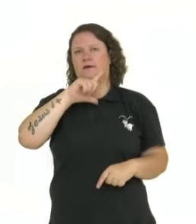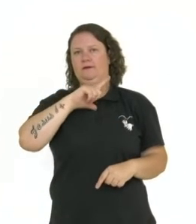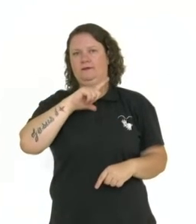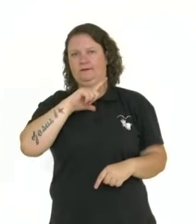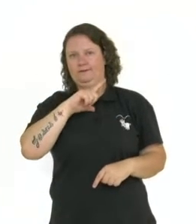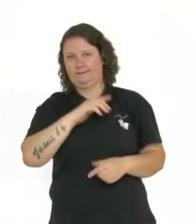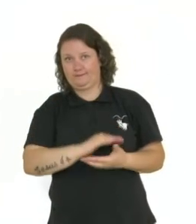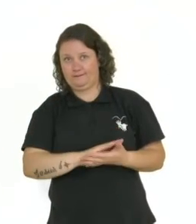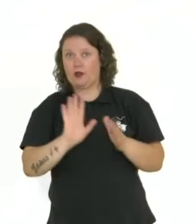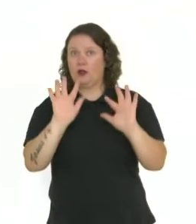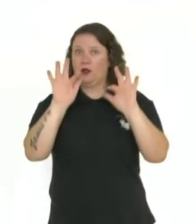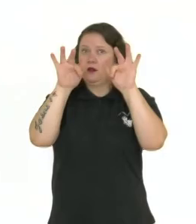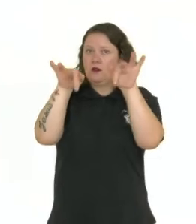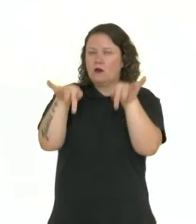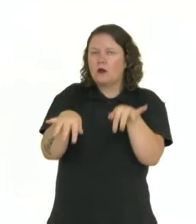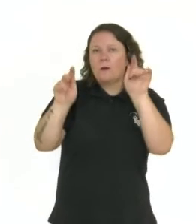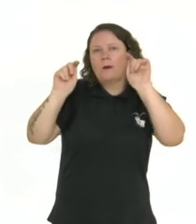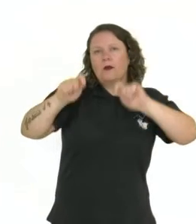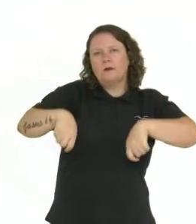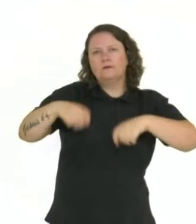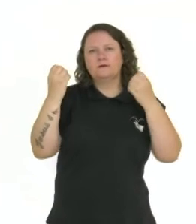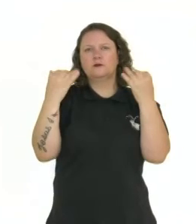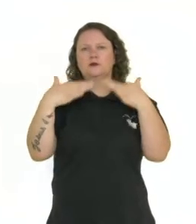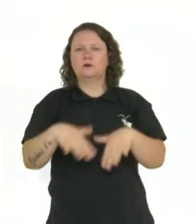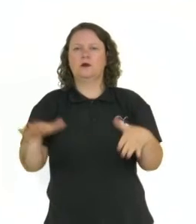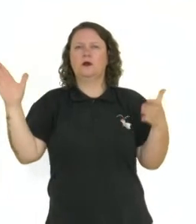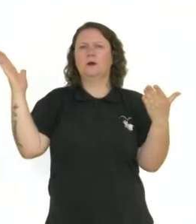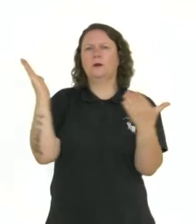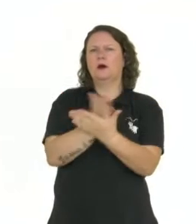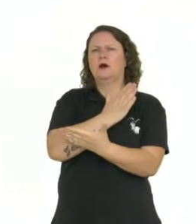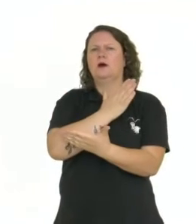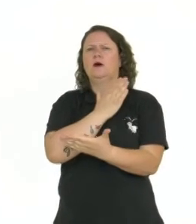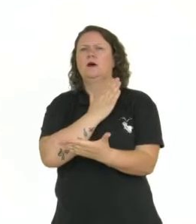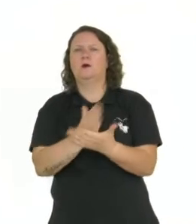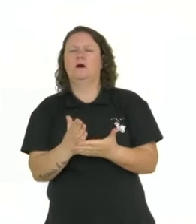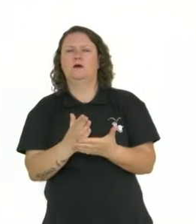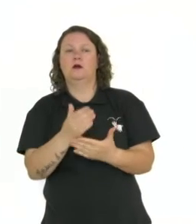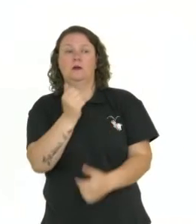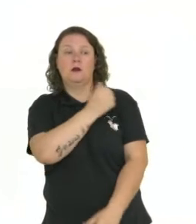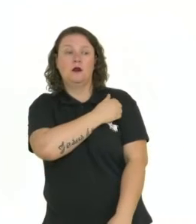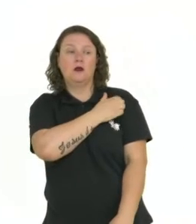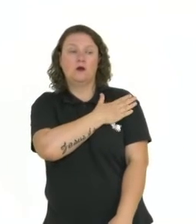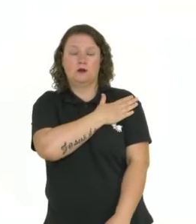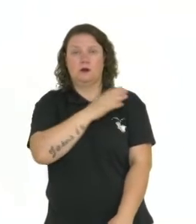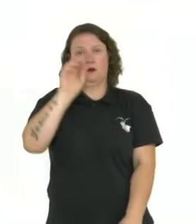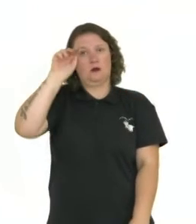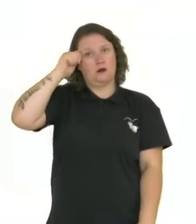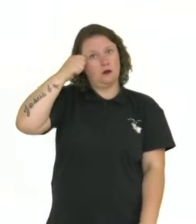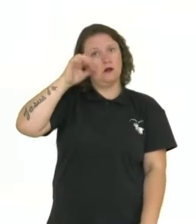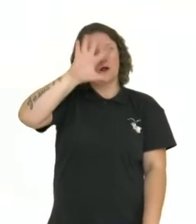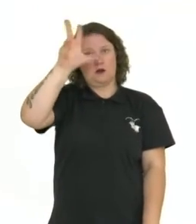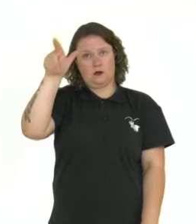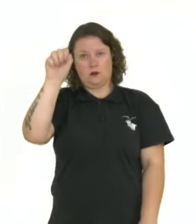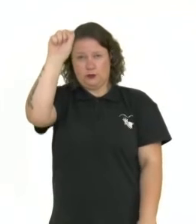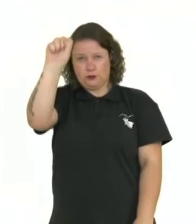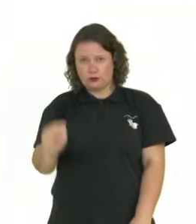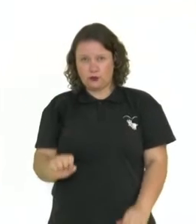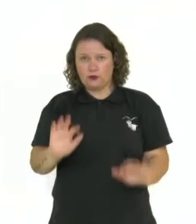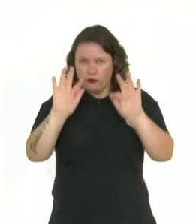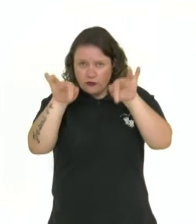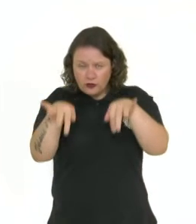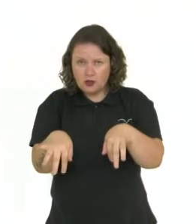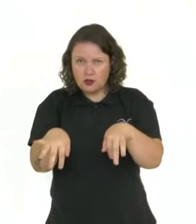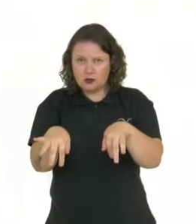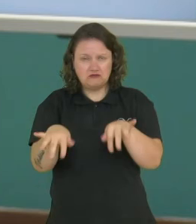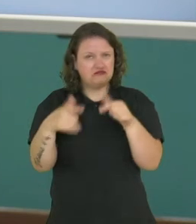o seu fim, podemos dizer que a segregação, a separação na África do Sul acabou? Após o